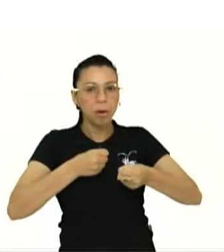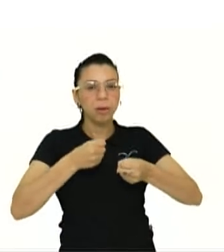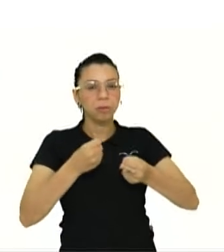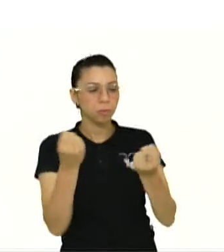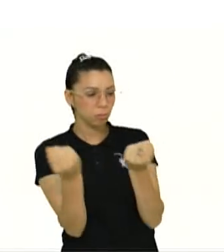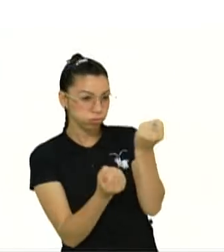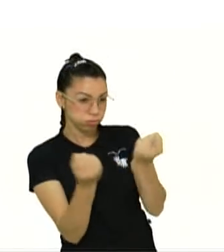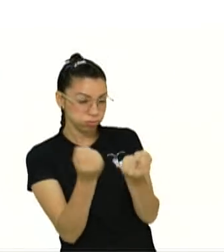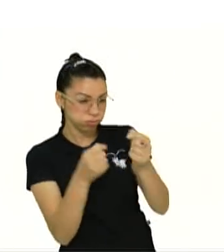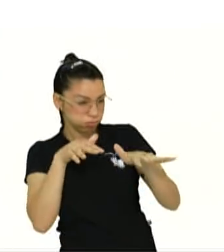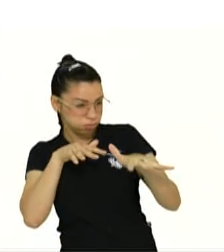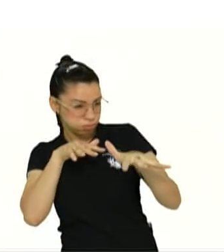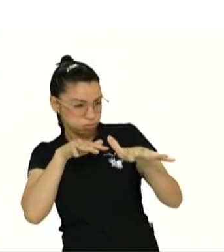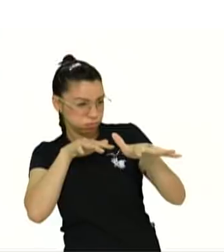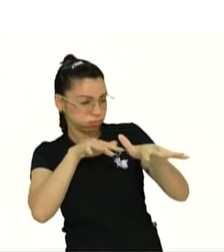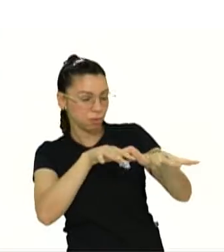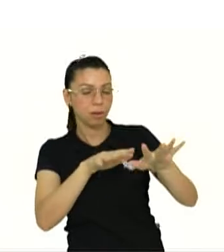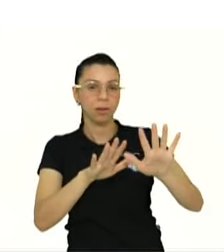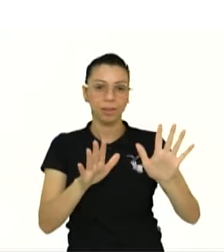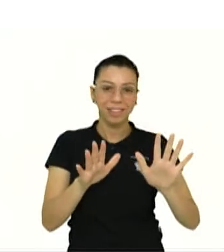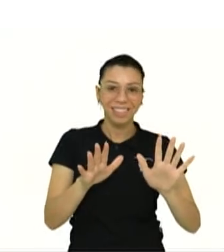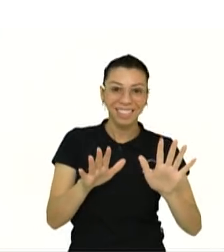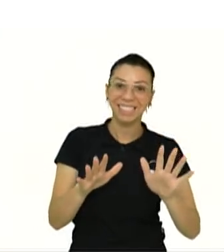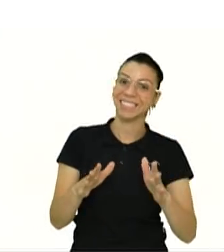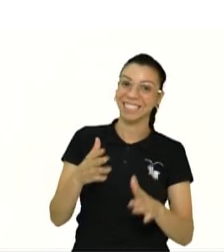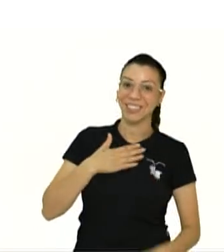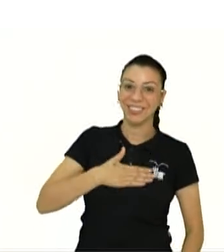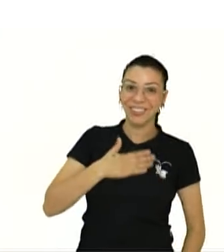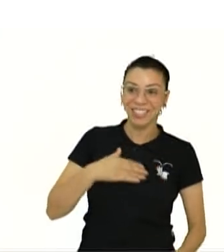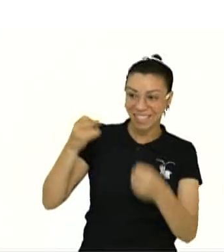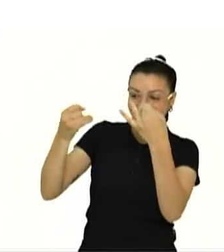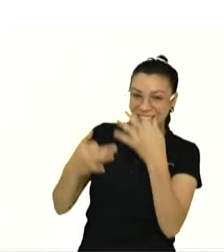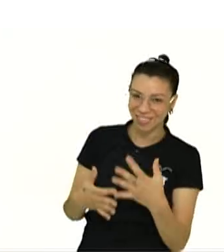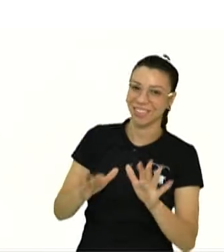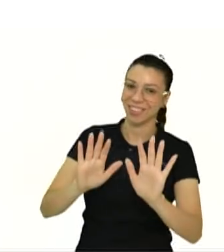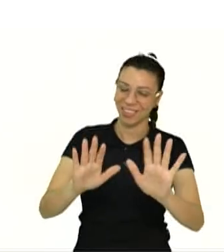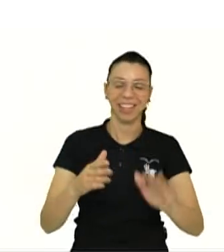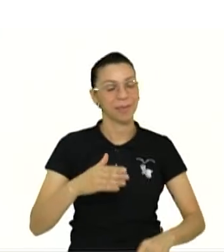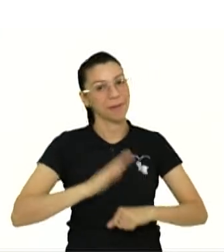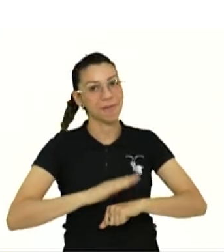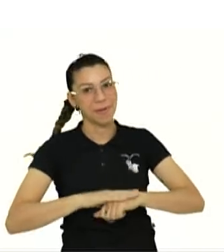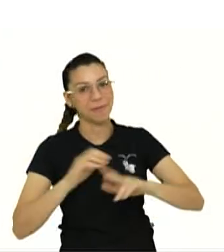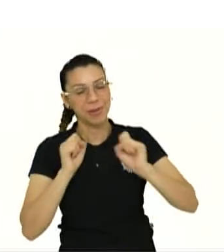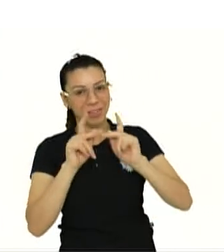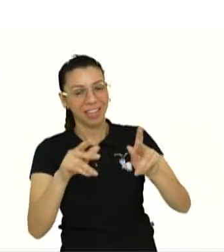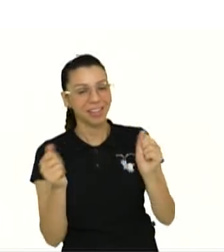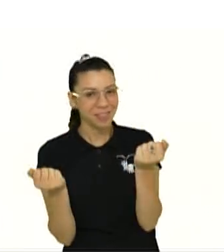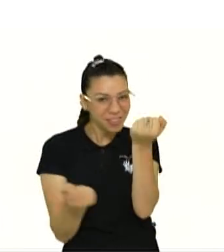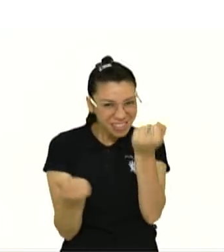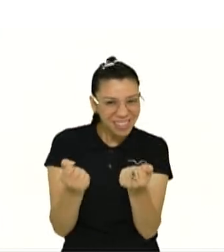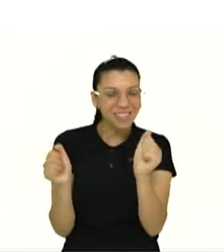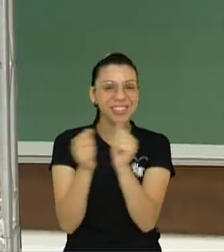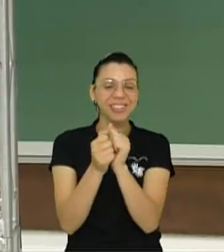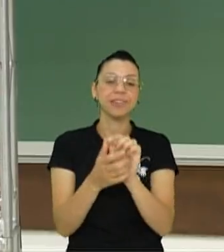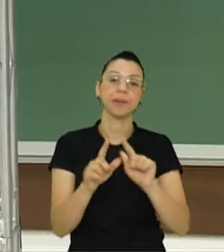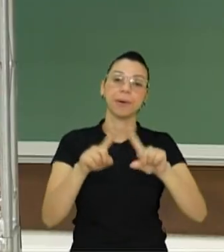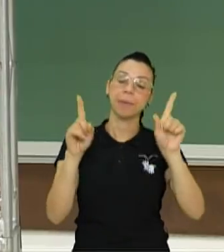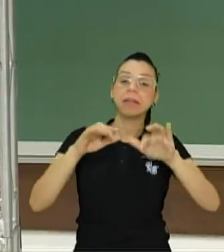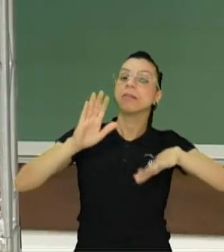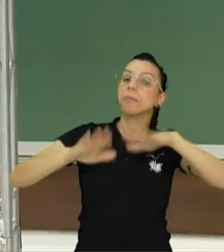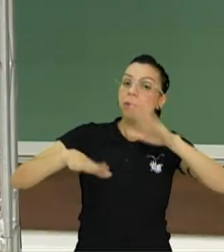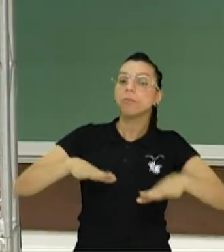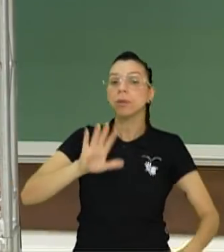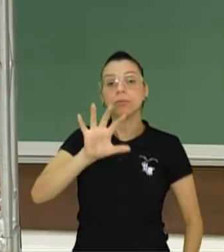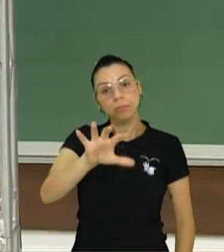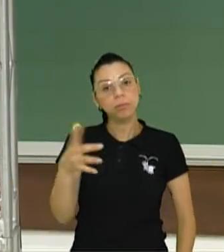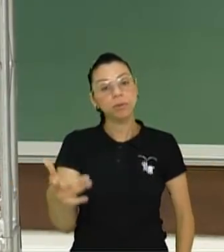carro oval. Opa, mas eu gostei da tua explicação, que foi minha, Tá bom, estamos dividindo junto. Mas seria mais ou menos